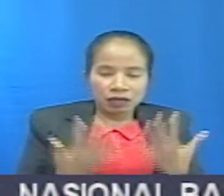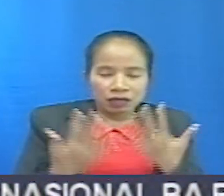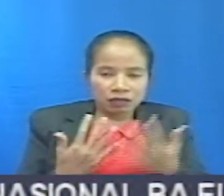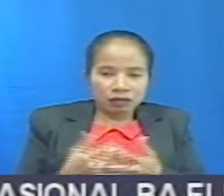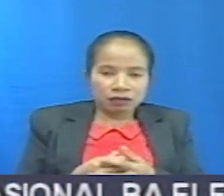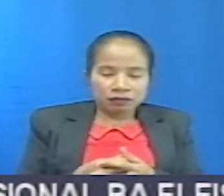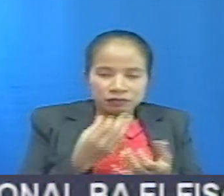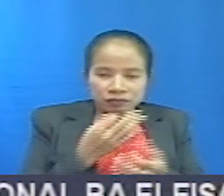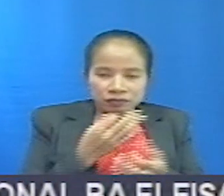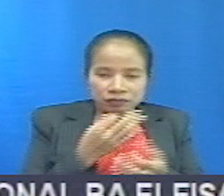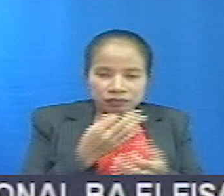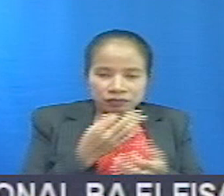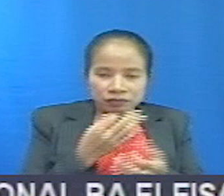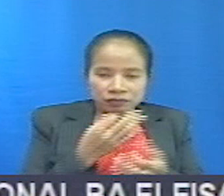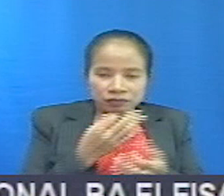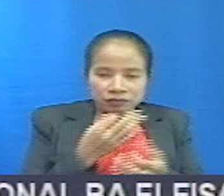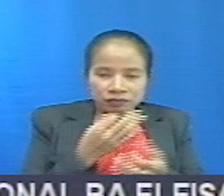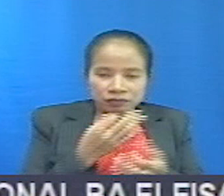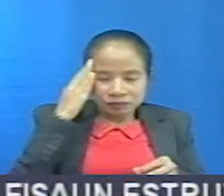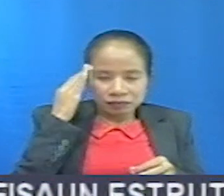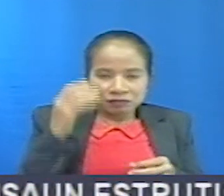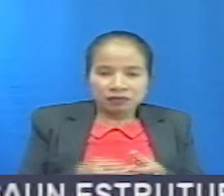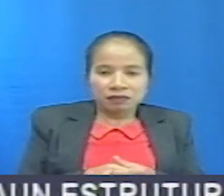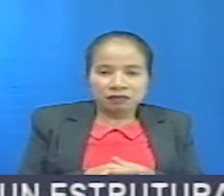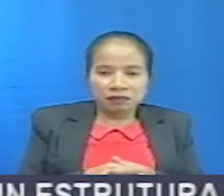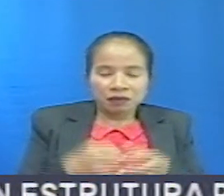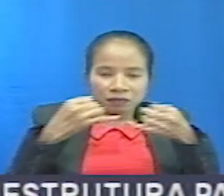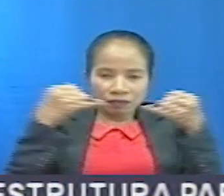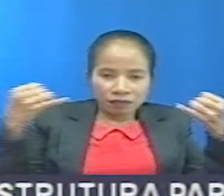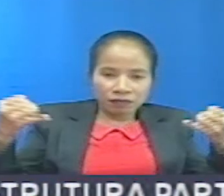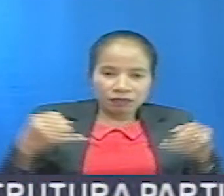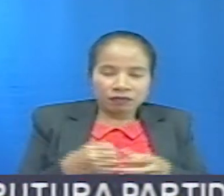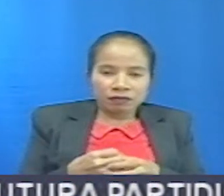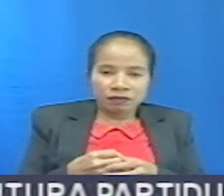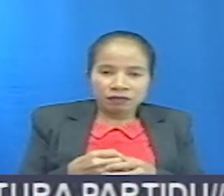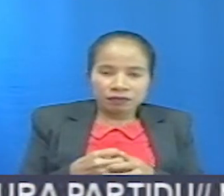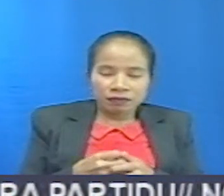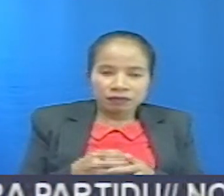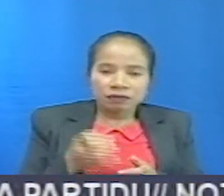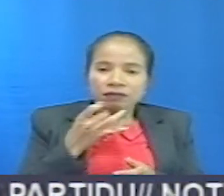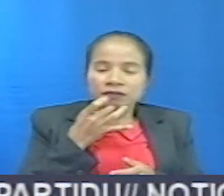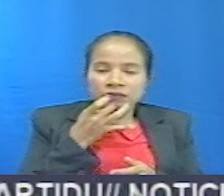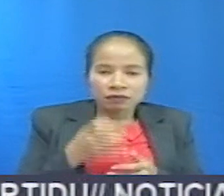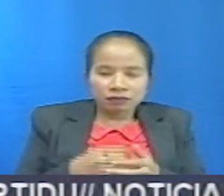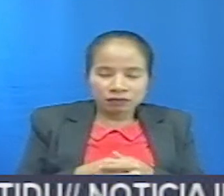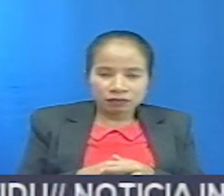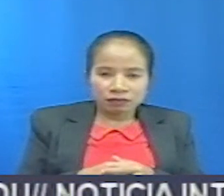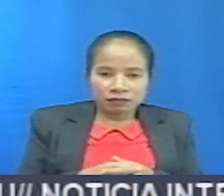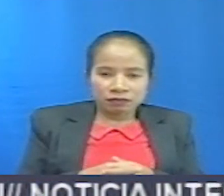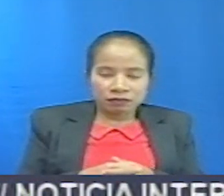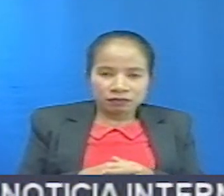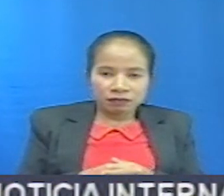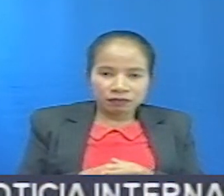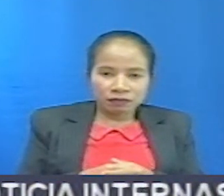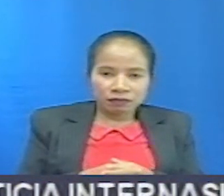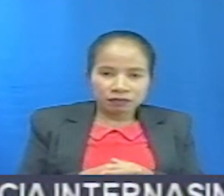ami mai ne foto na ne hansan diskufia ne tambah ia fiu samua ne ane diskufia husi sekutu si